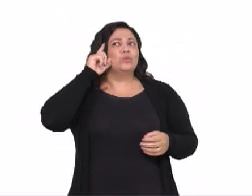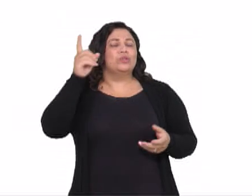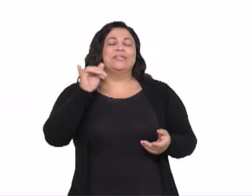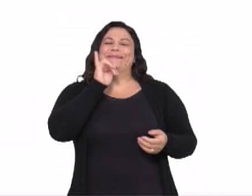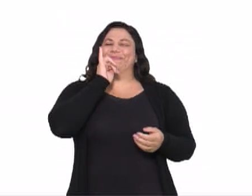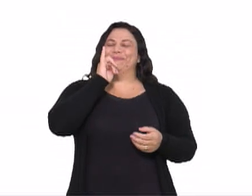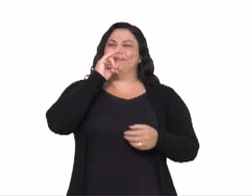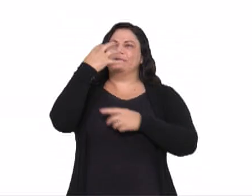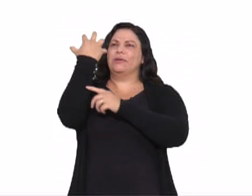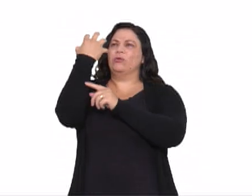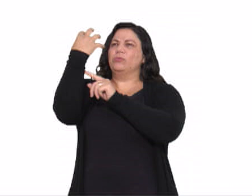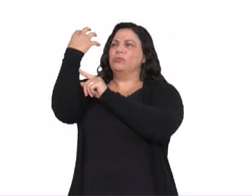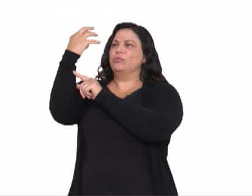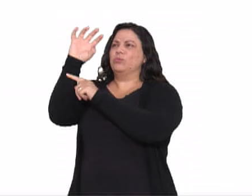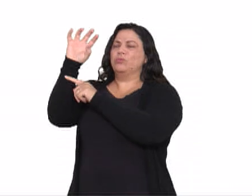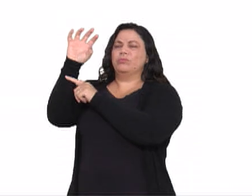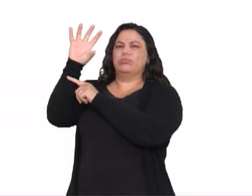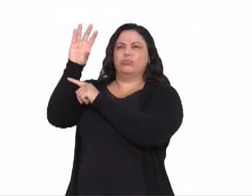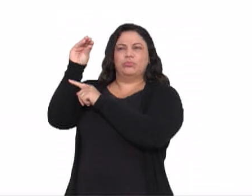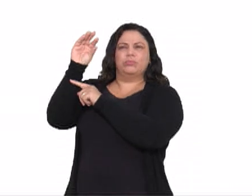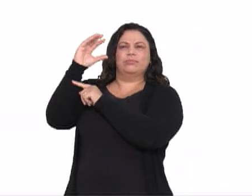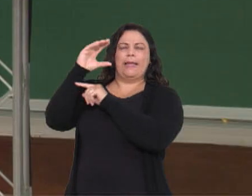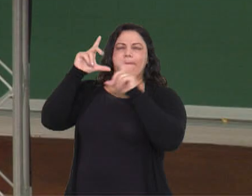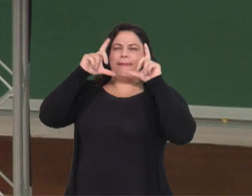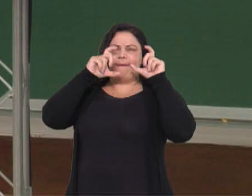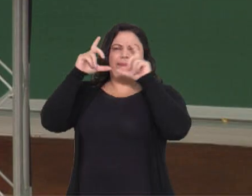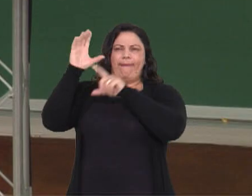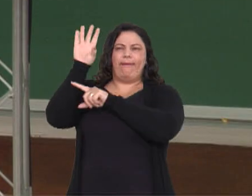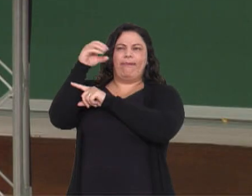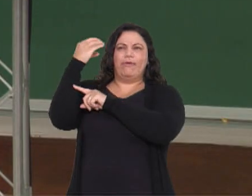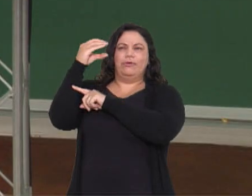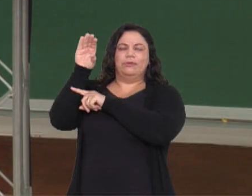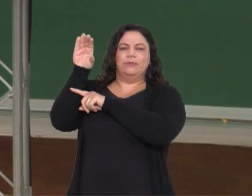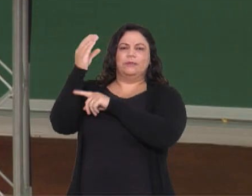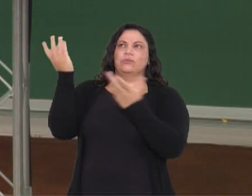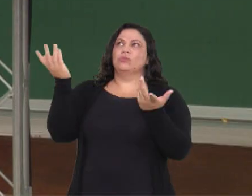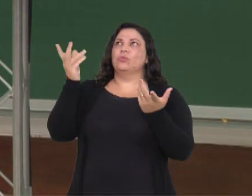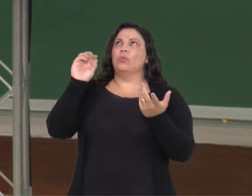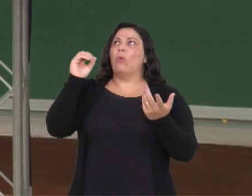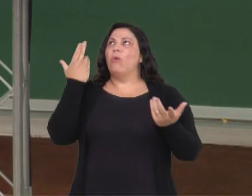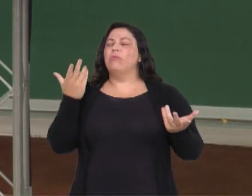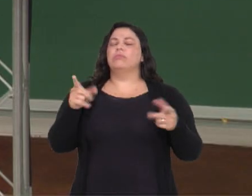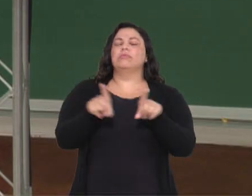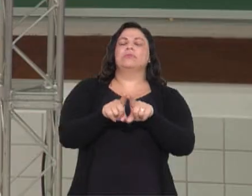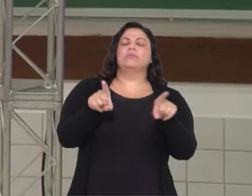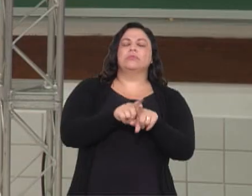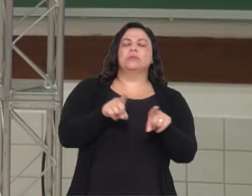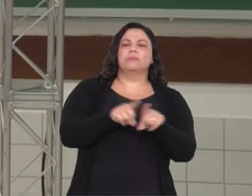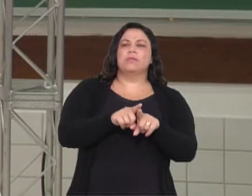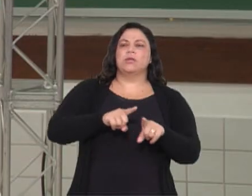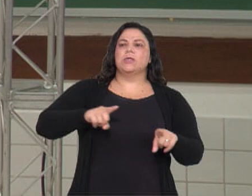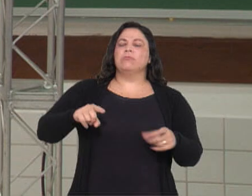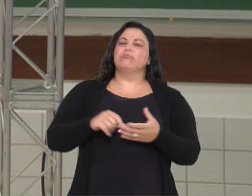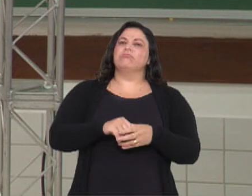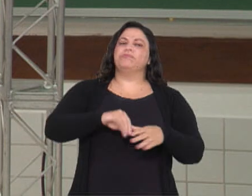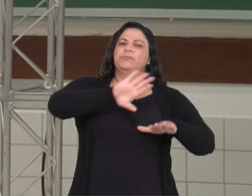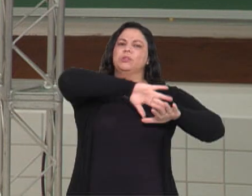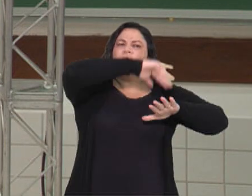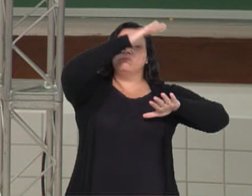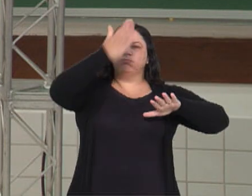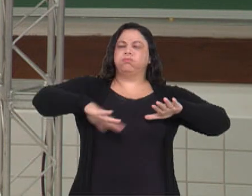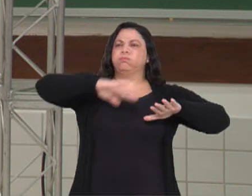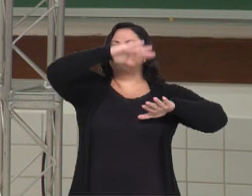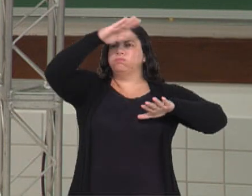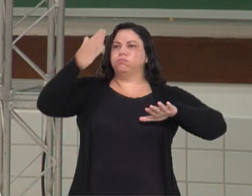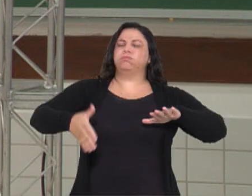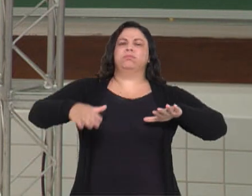Radares, detecção de tsunami, qualquer coisa que envolva. Você conseguiu visualizar na sua mente aí